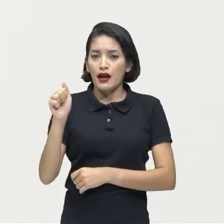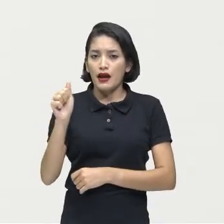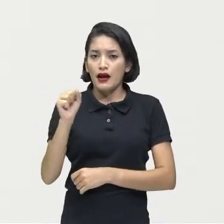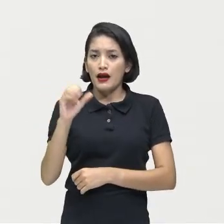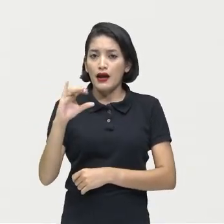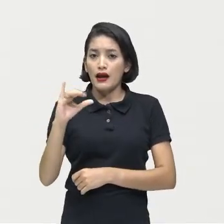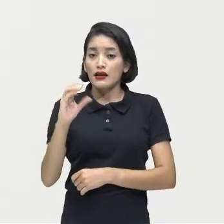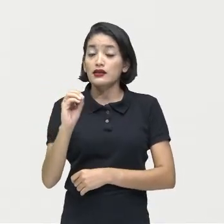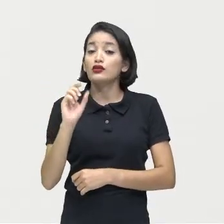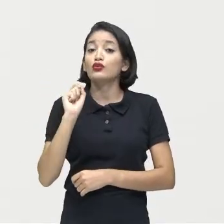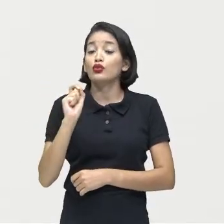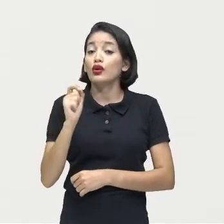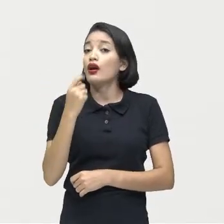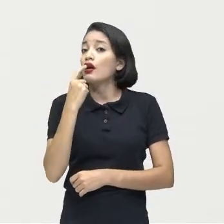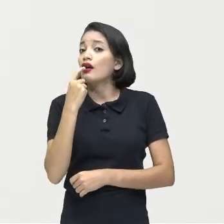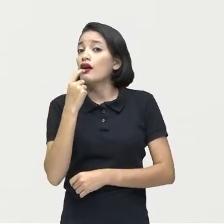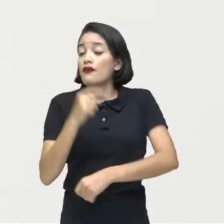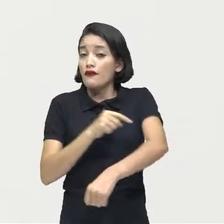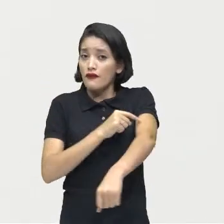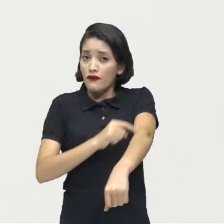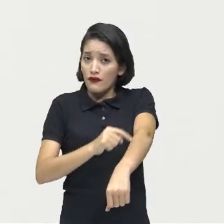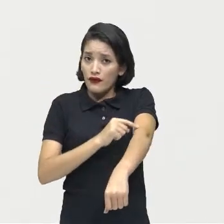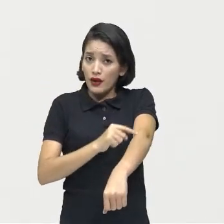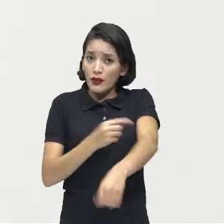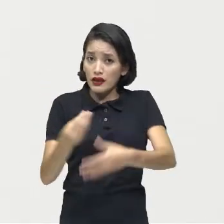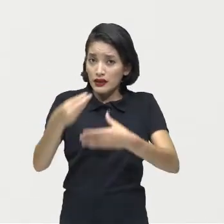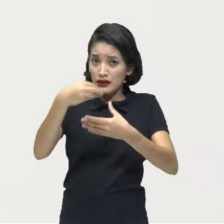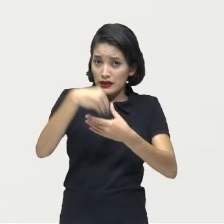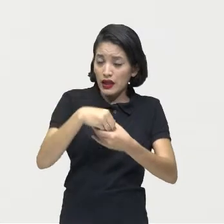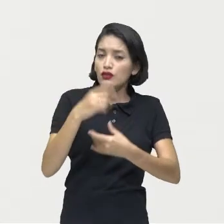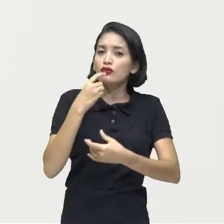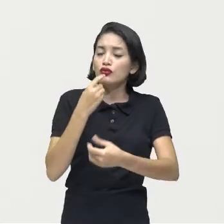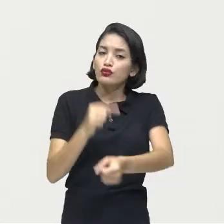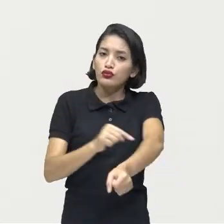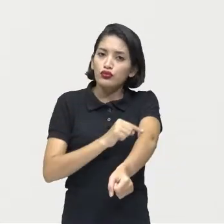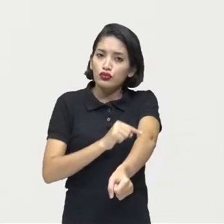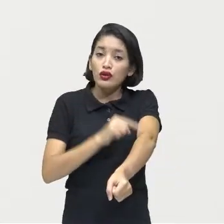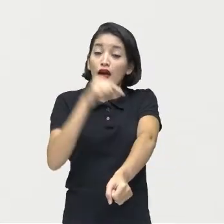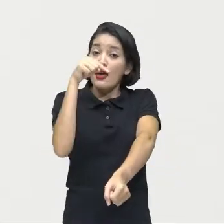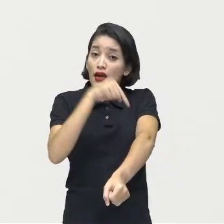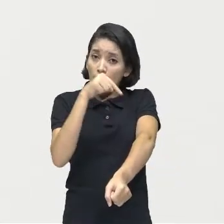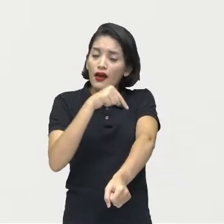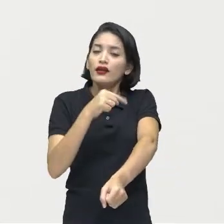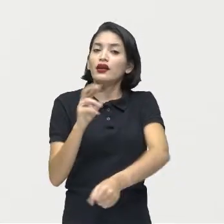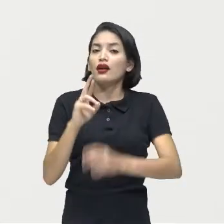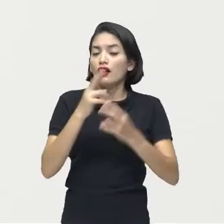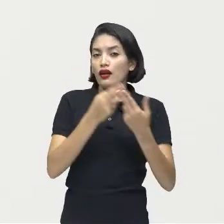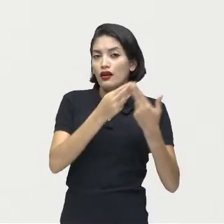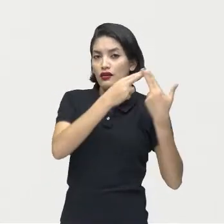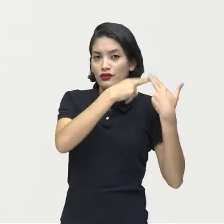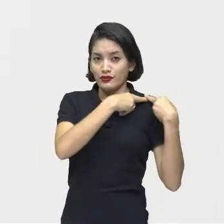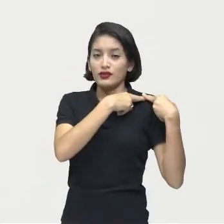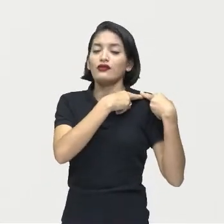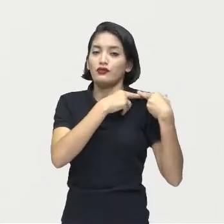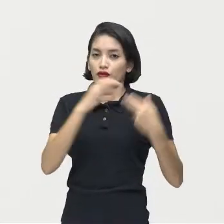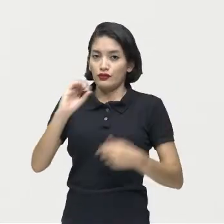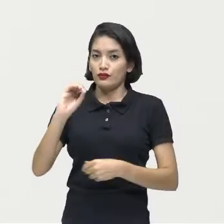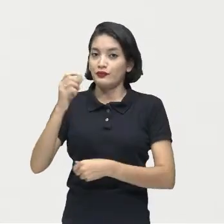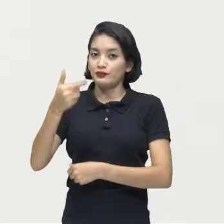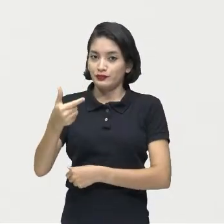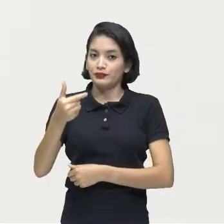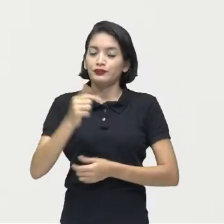glóbulos vermelhos que estão presentes no nosso sangue. É ela que faz o transporte do oxigênio, tá